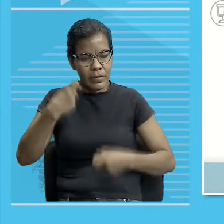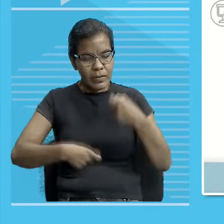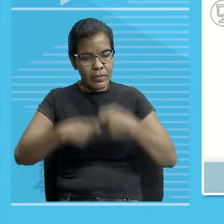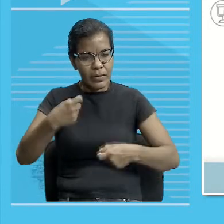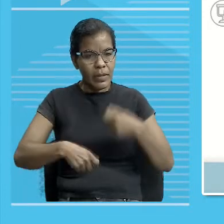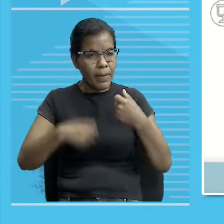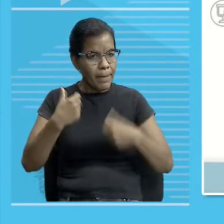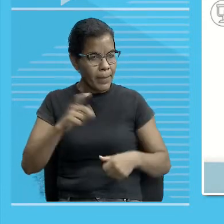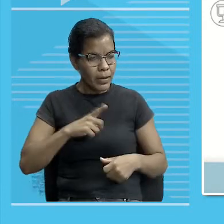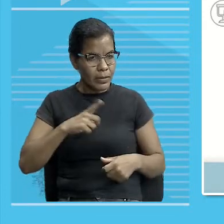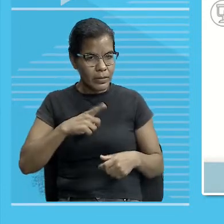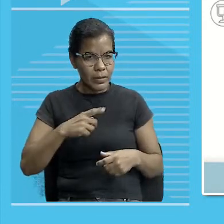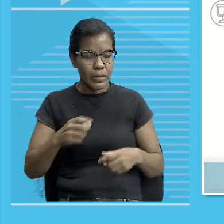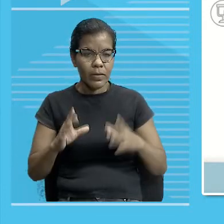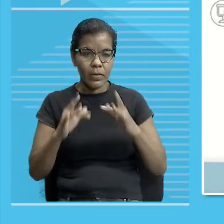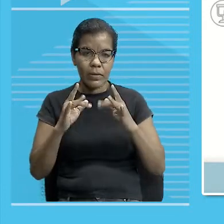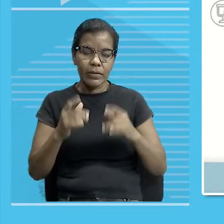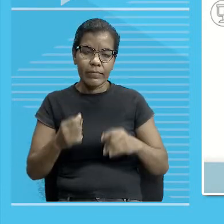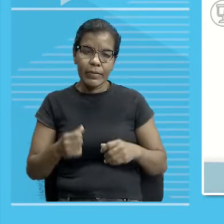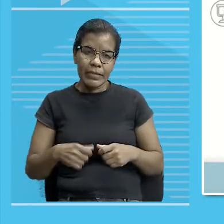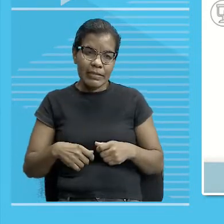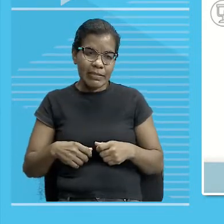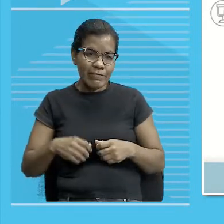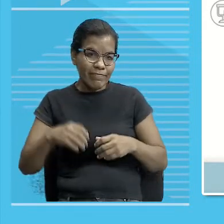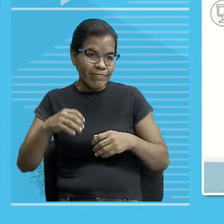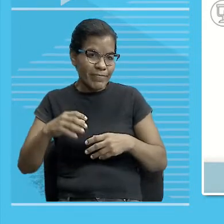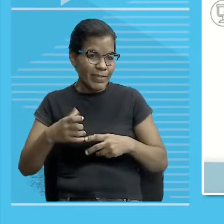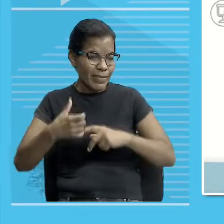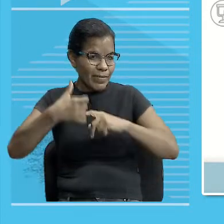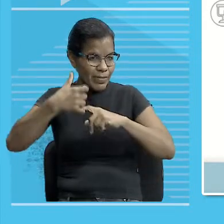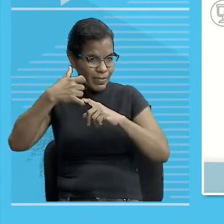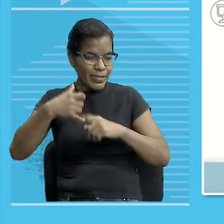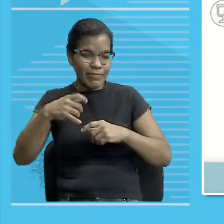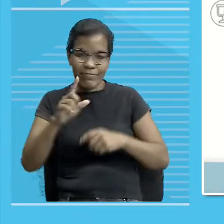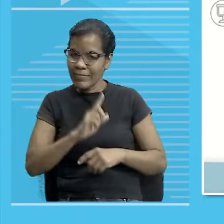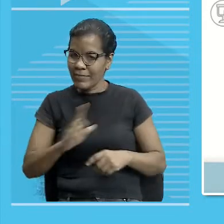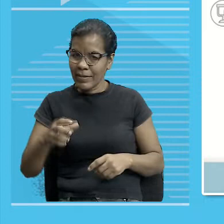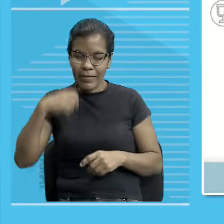ter com a namorada, mas trair o marido não constrange nada, né?